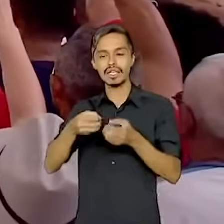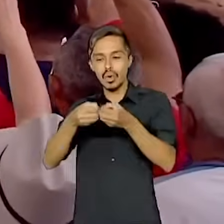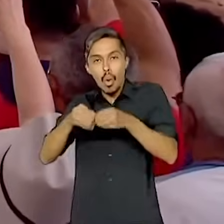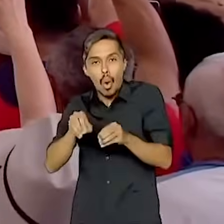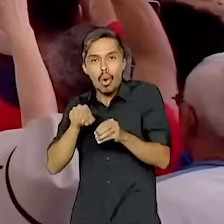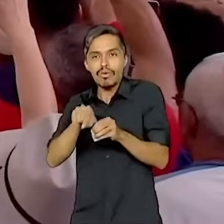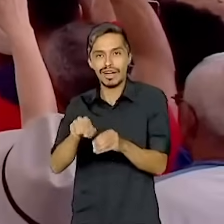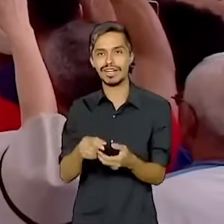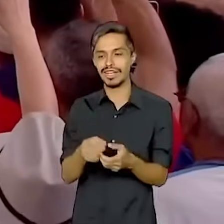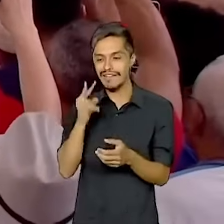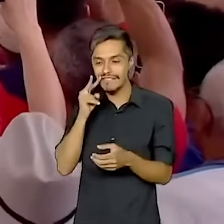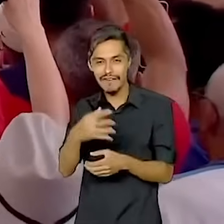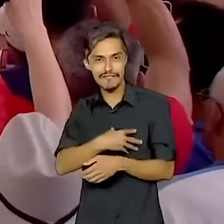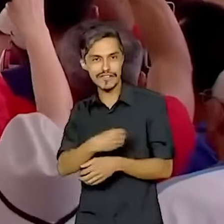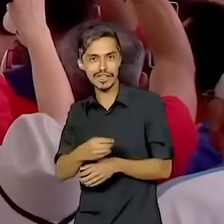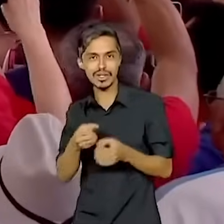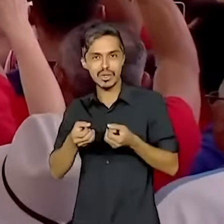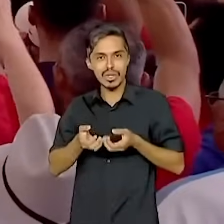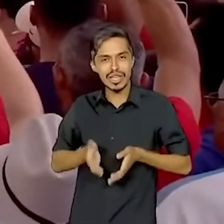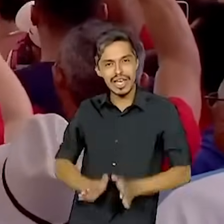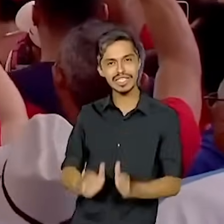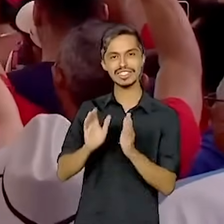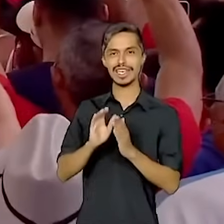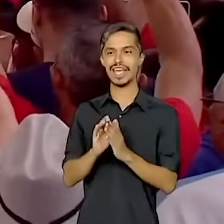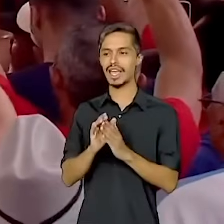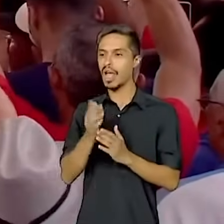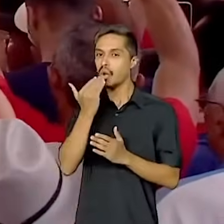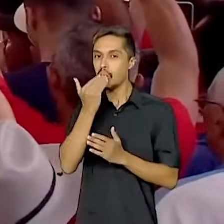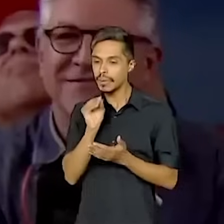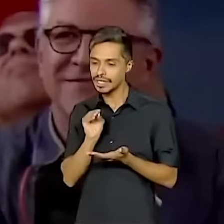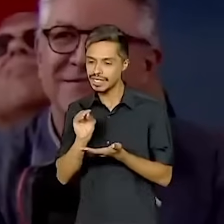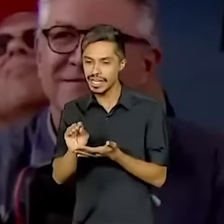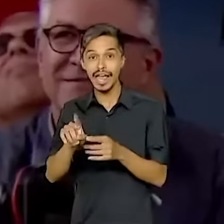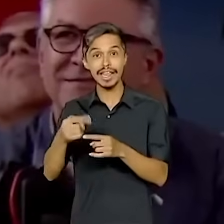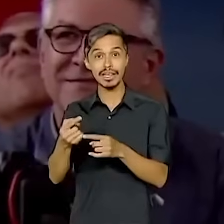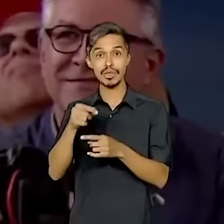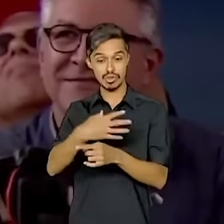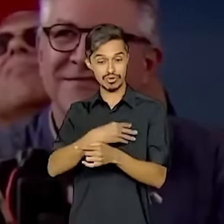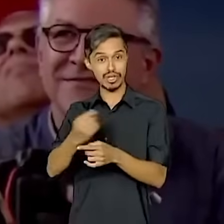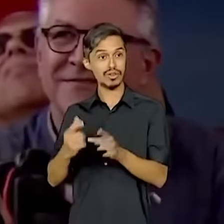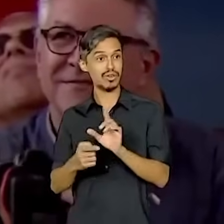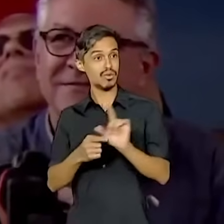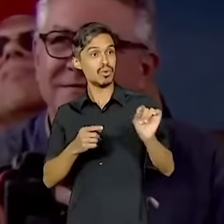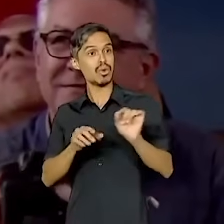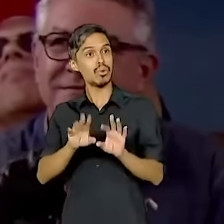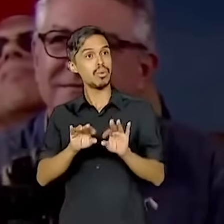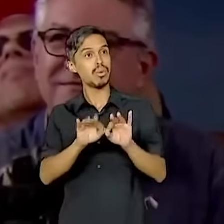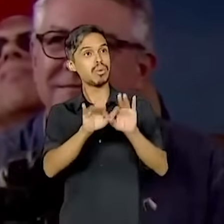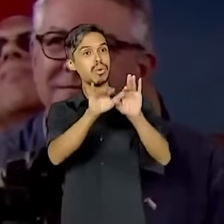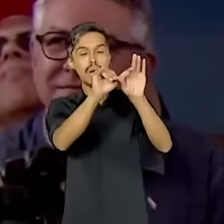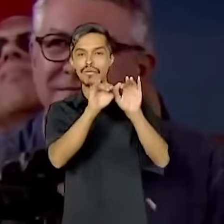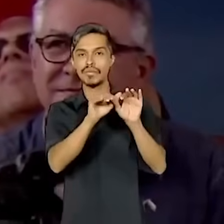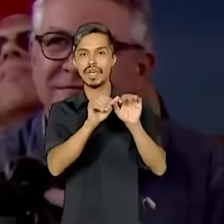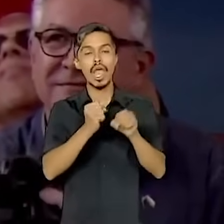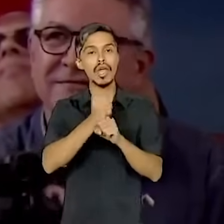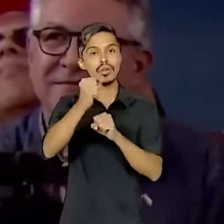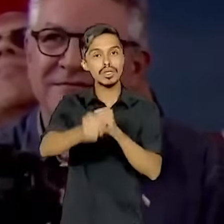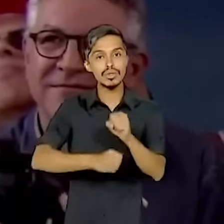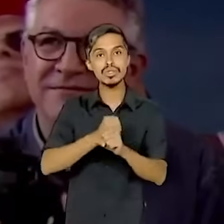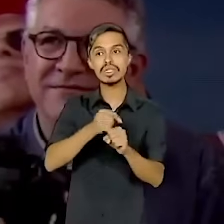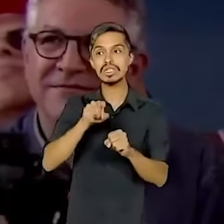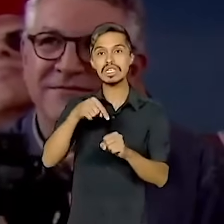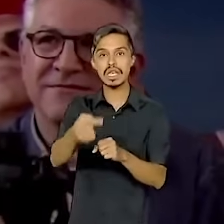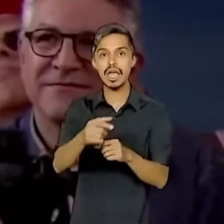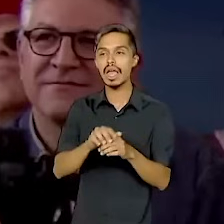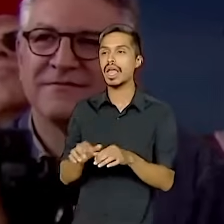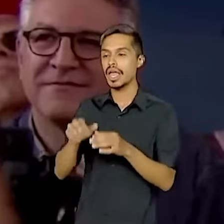filho nascer. Ali vão dar comida para o filho e depois os filhos vão embora. E ele vai embora também. No ano seguinte,